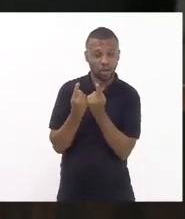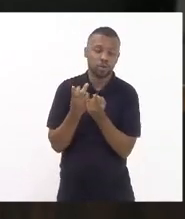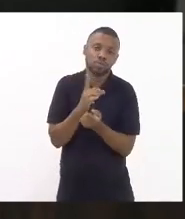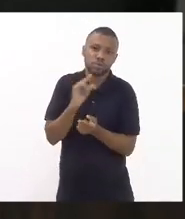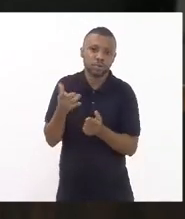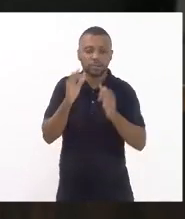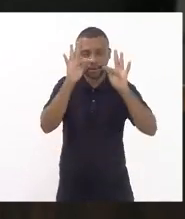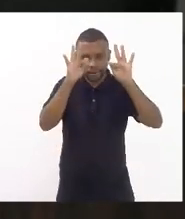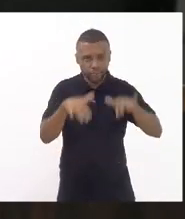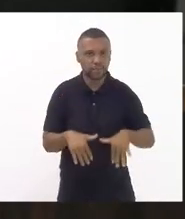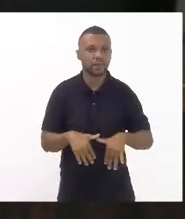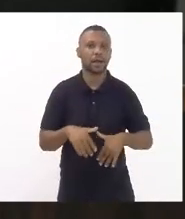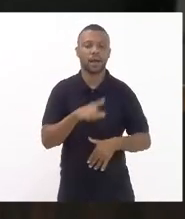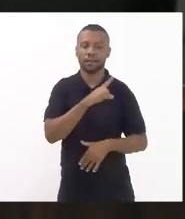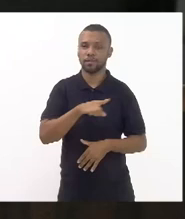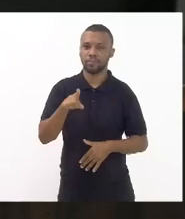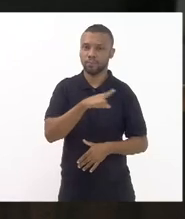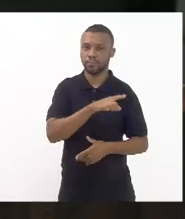está encerrada.